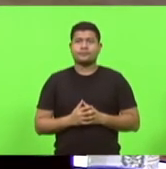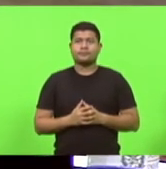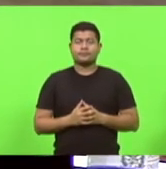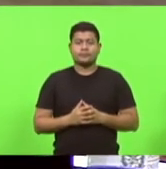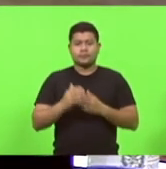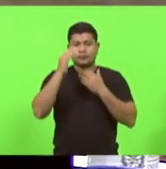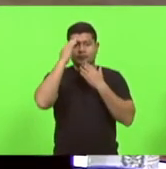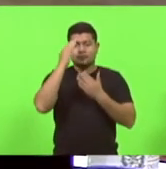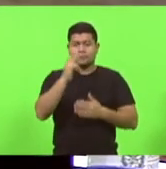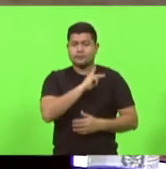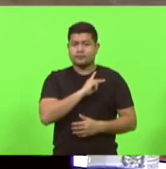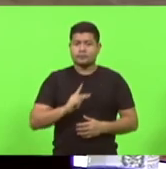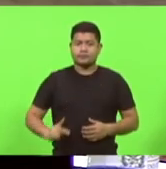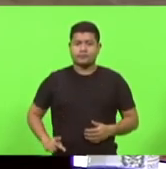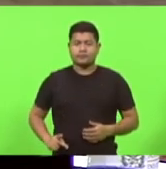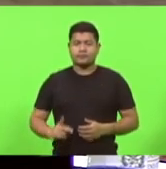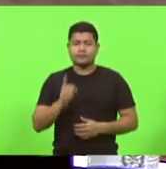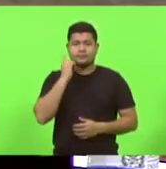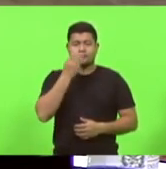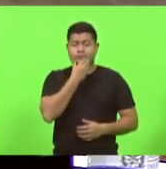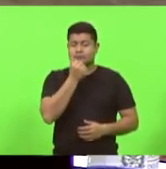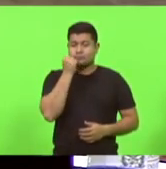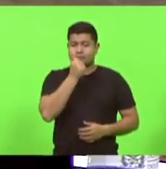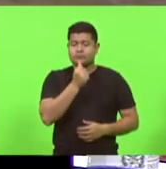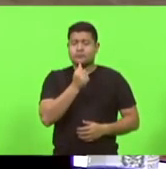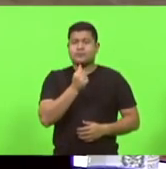Obrigado, senhor presidente, senhores deputados.